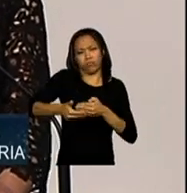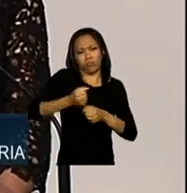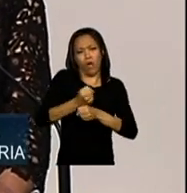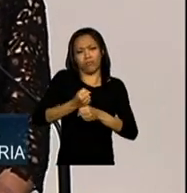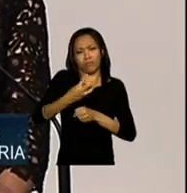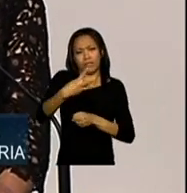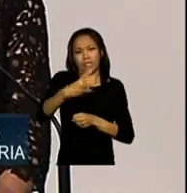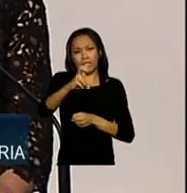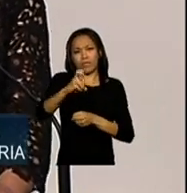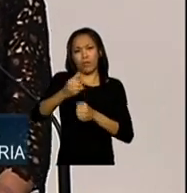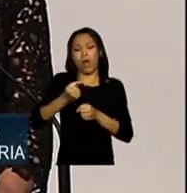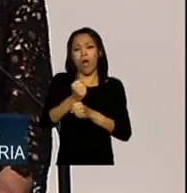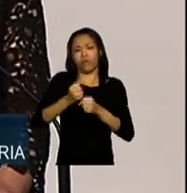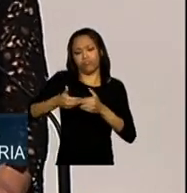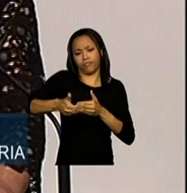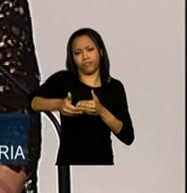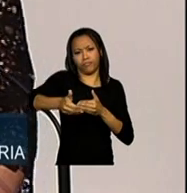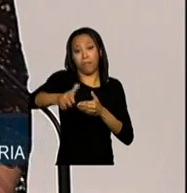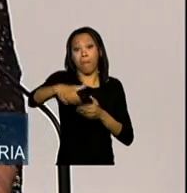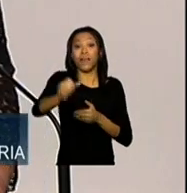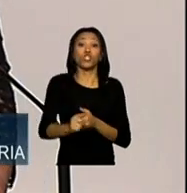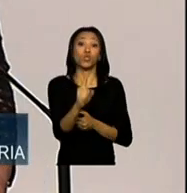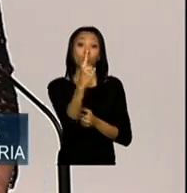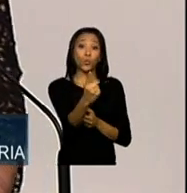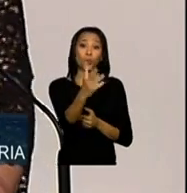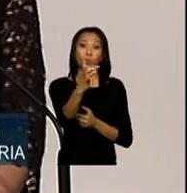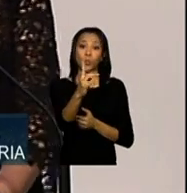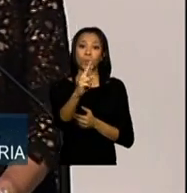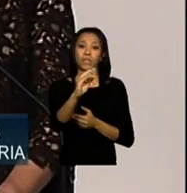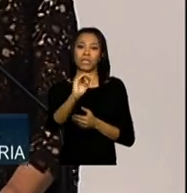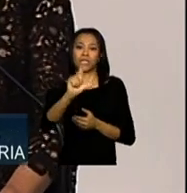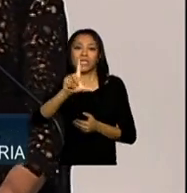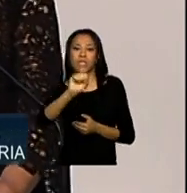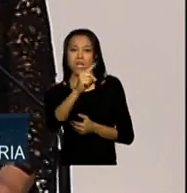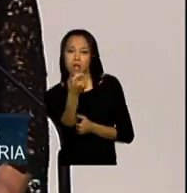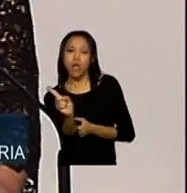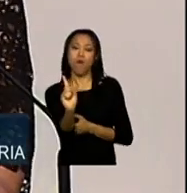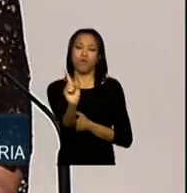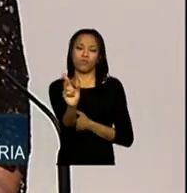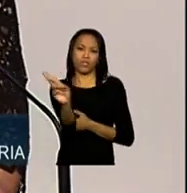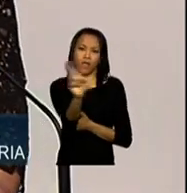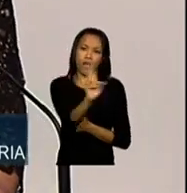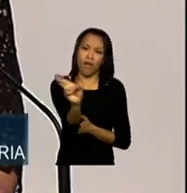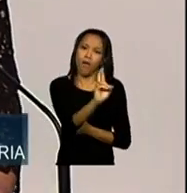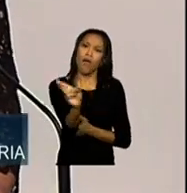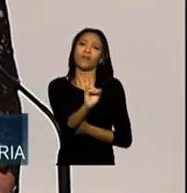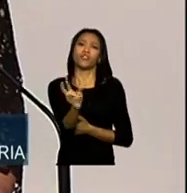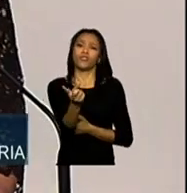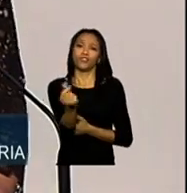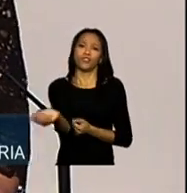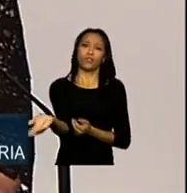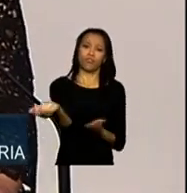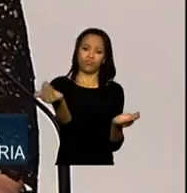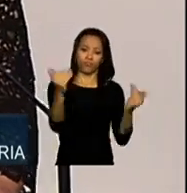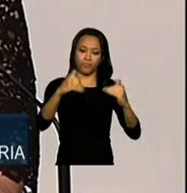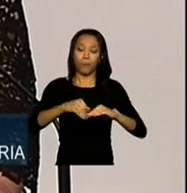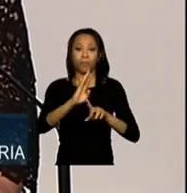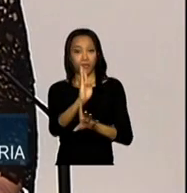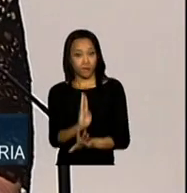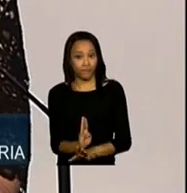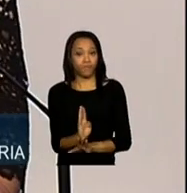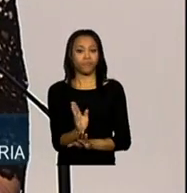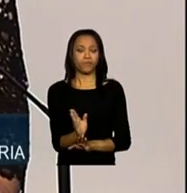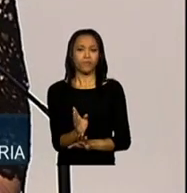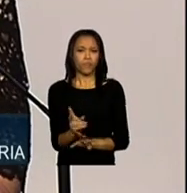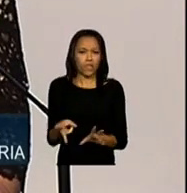gerar mais de R$1 trilhão de receitas para o país. Sua